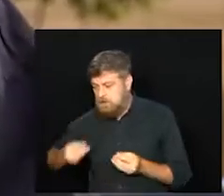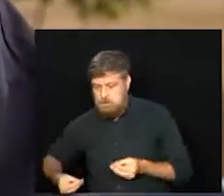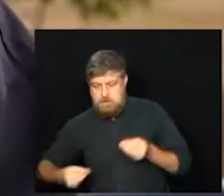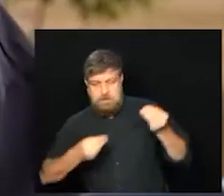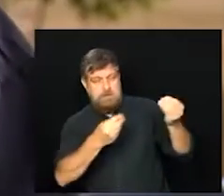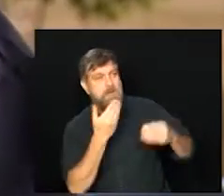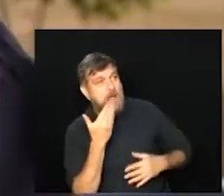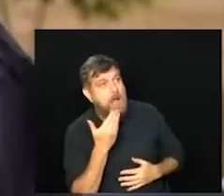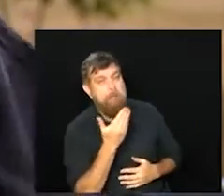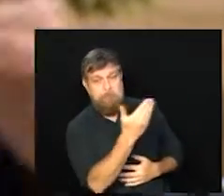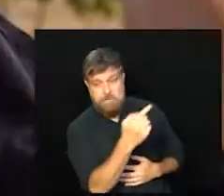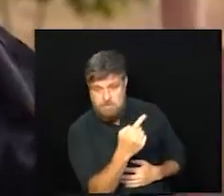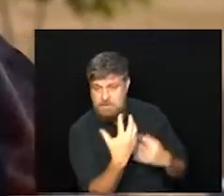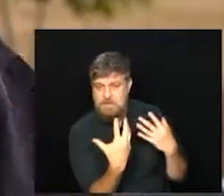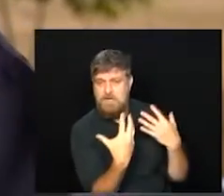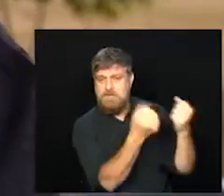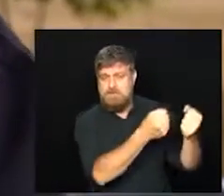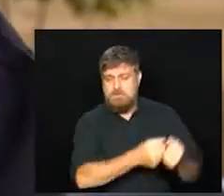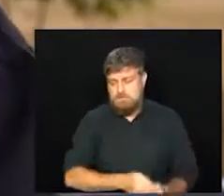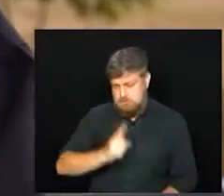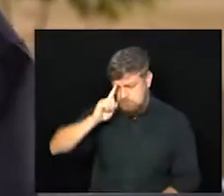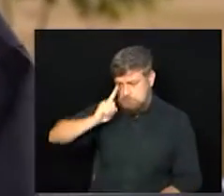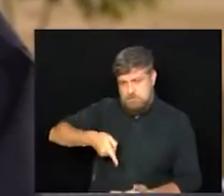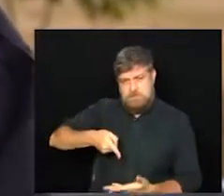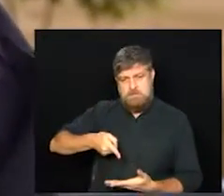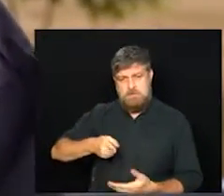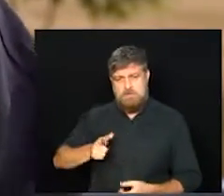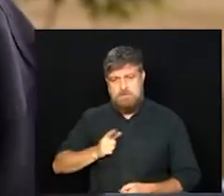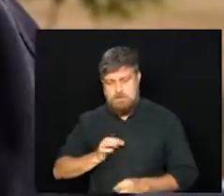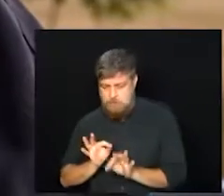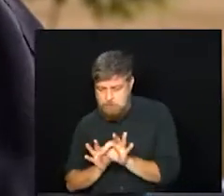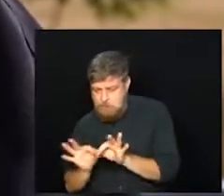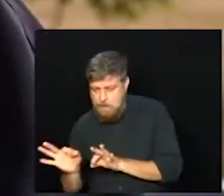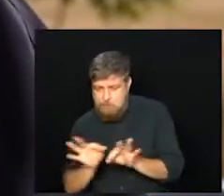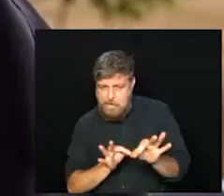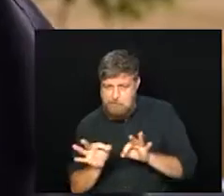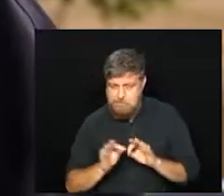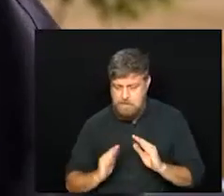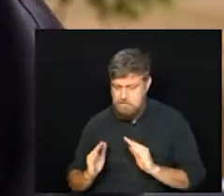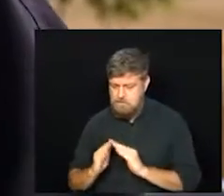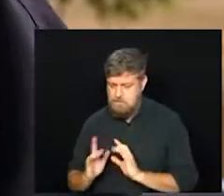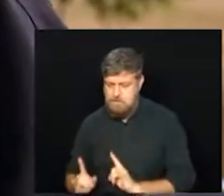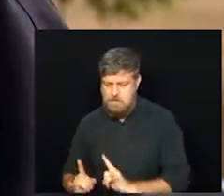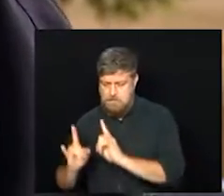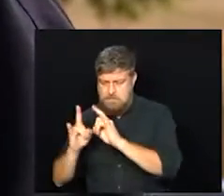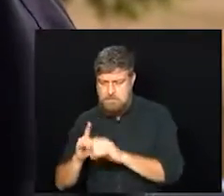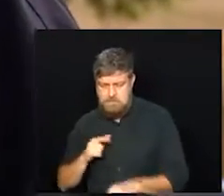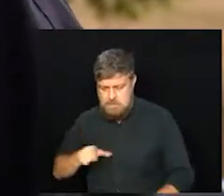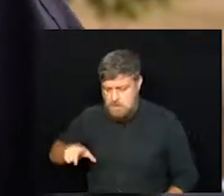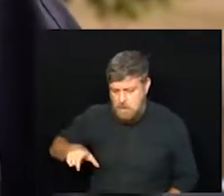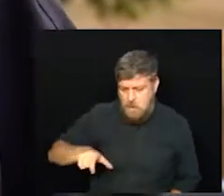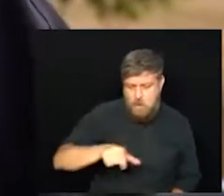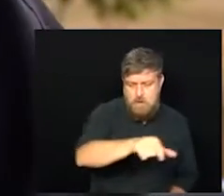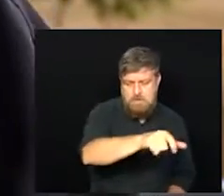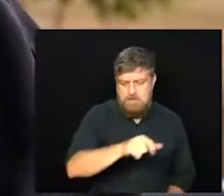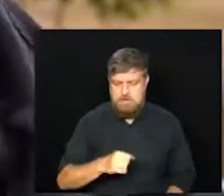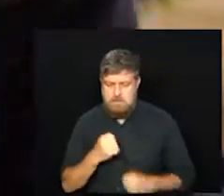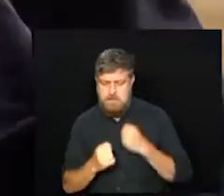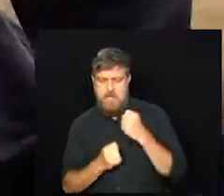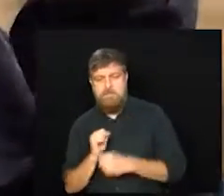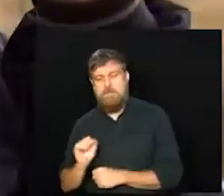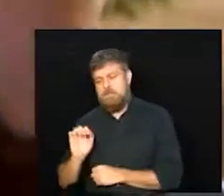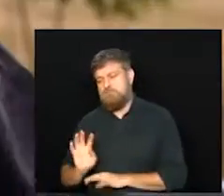Zé Carlos, determinou a urbanização desta área, que inclui passeios para